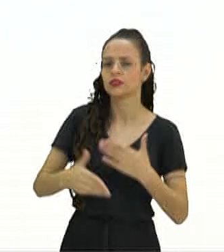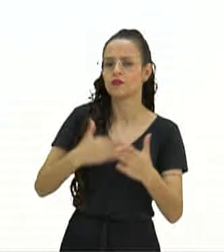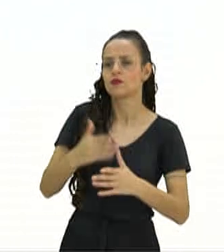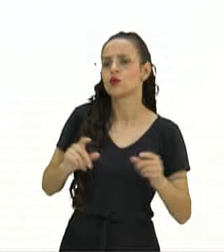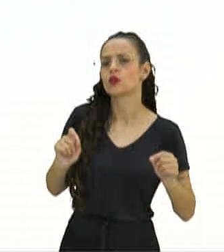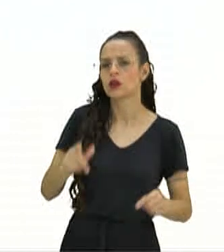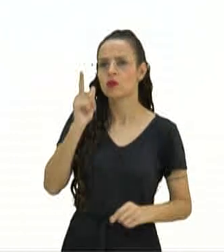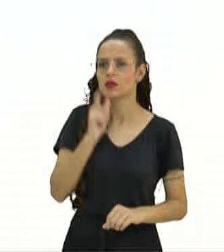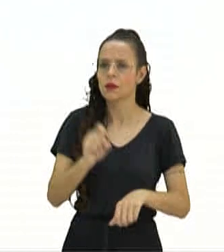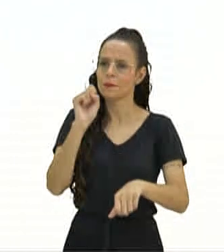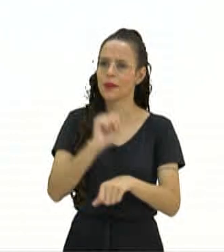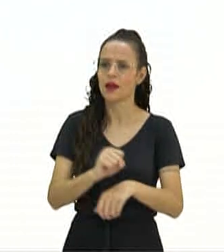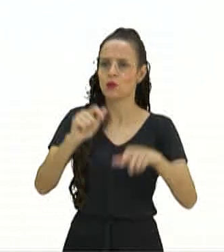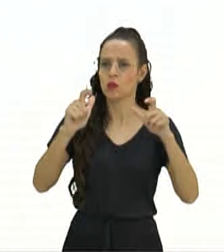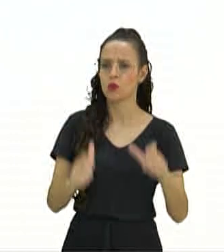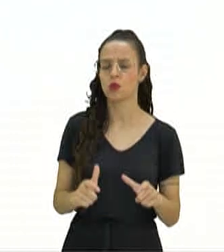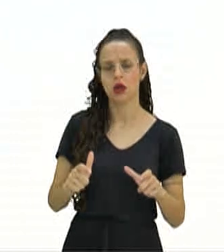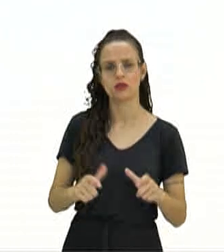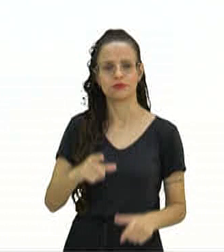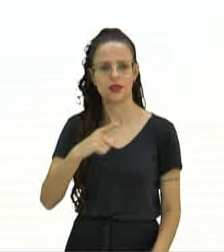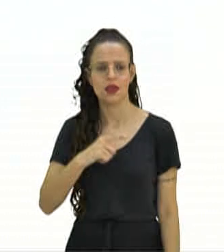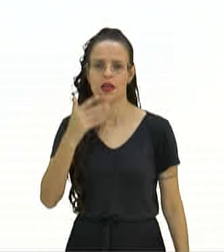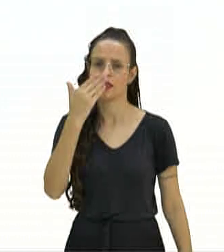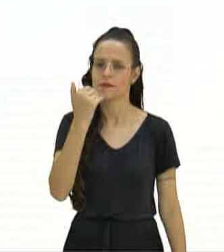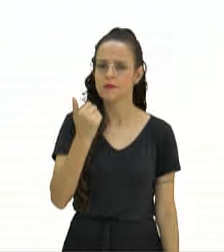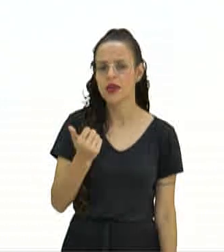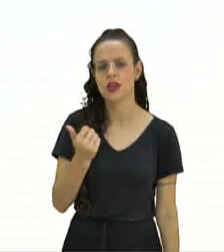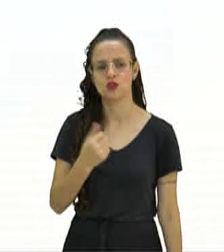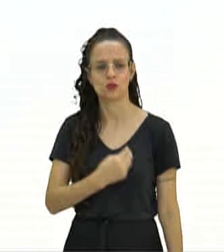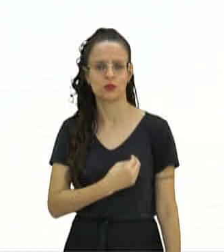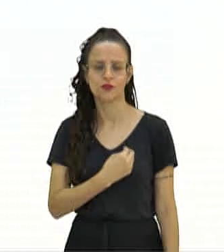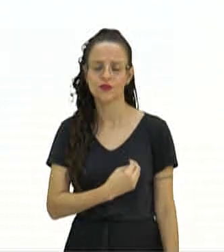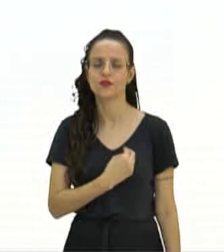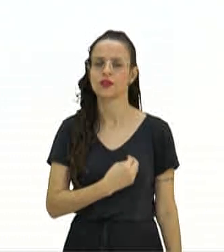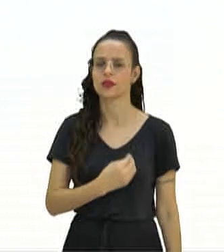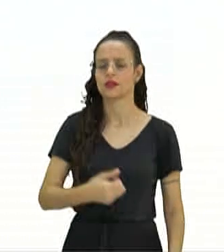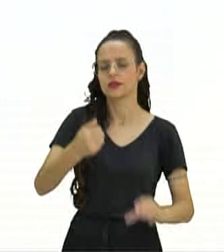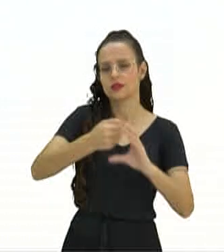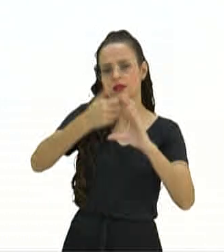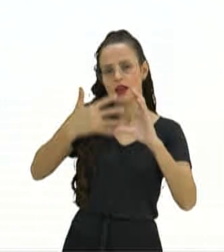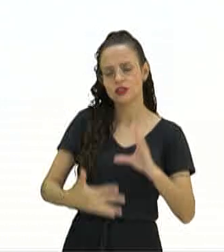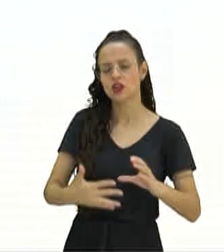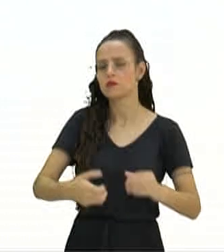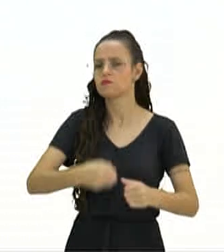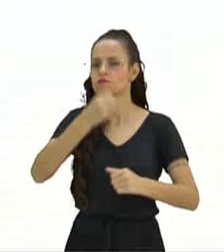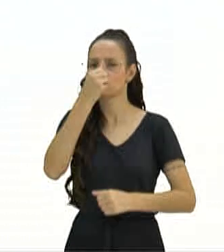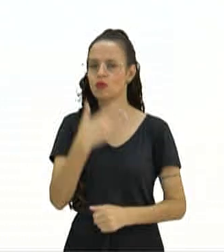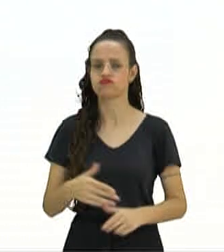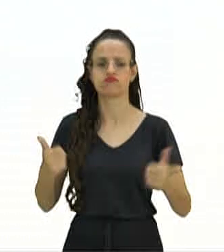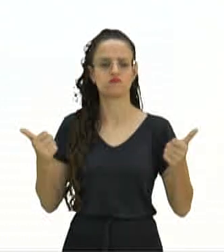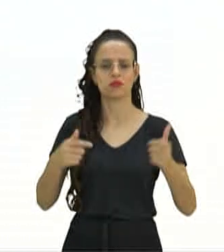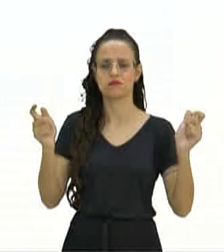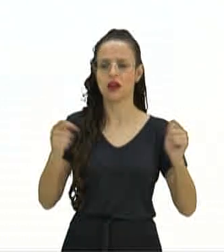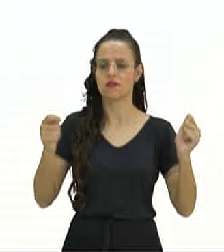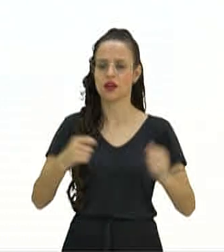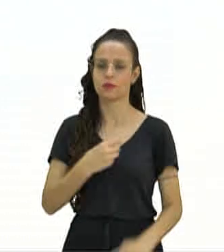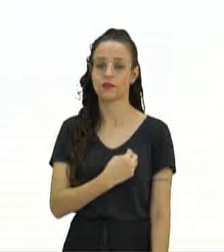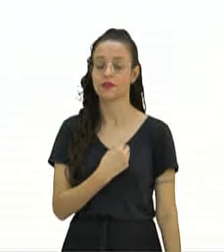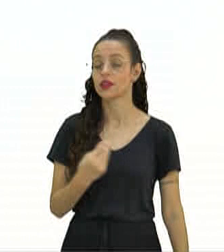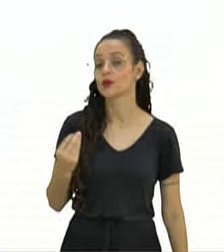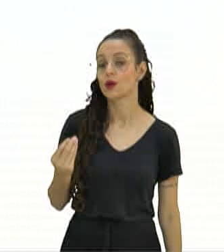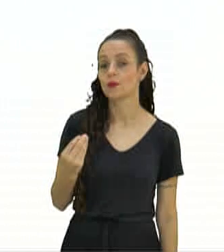ficar paradinho num lugar lá e ter alimento para o seu sustento, ter características suficientes ali para atender o seu modo de